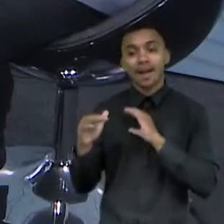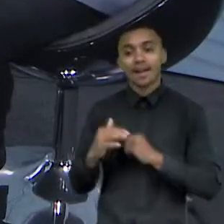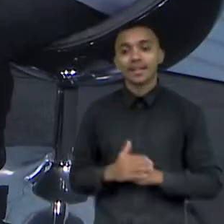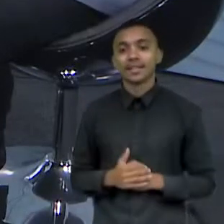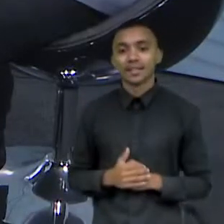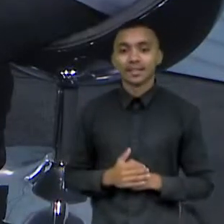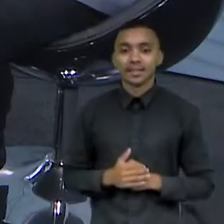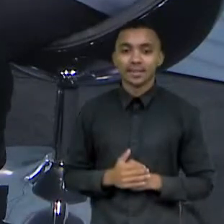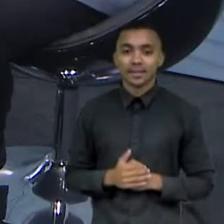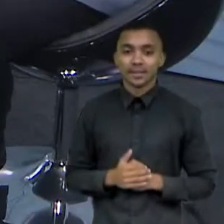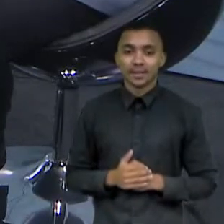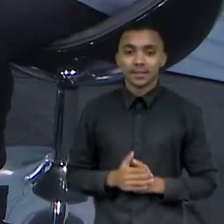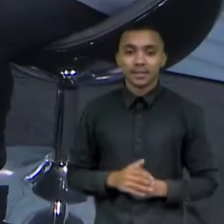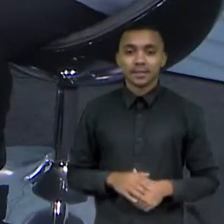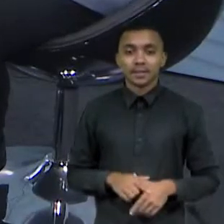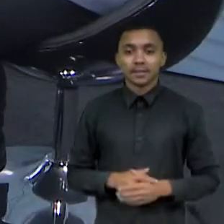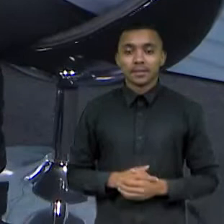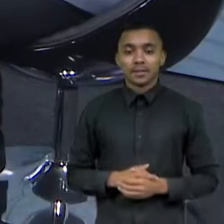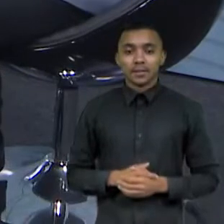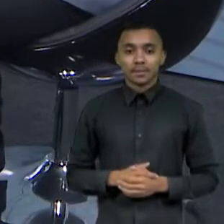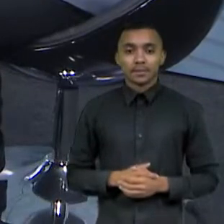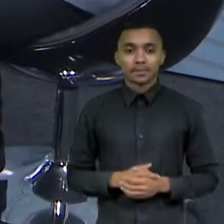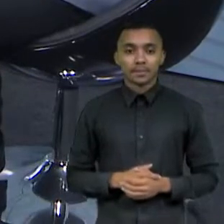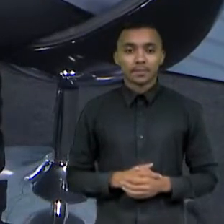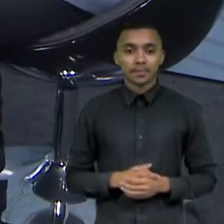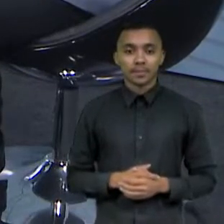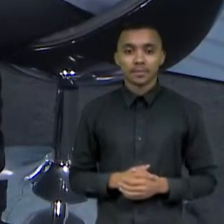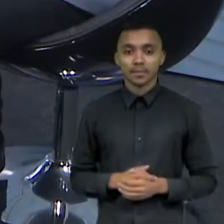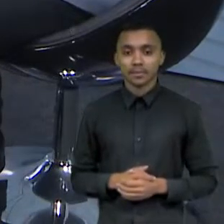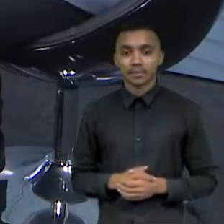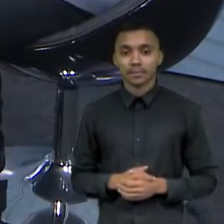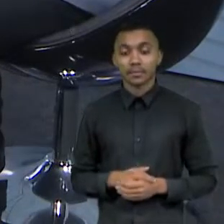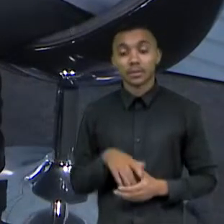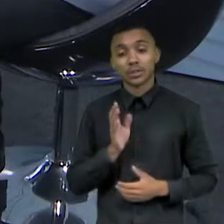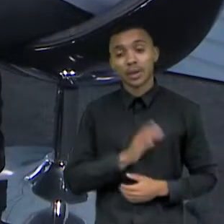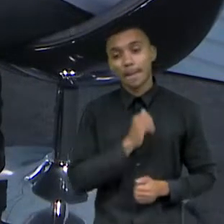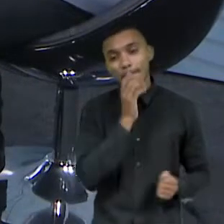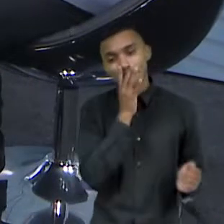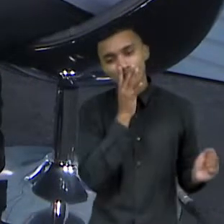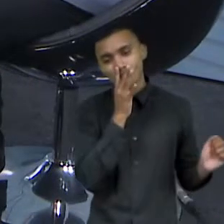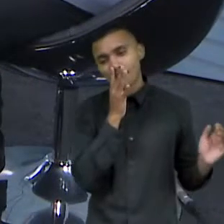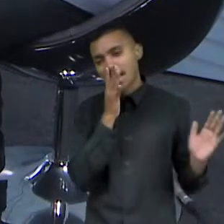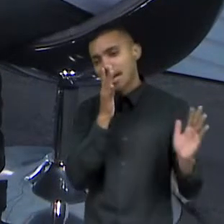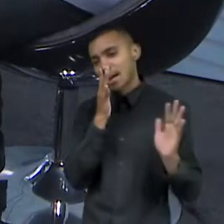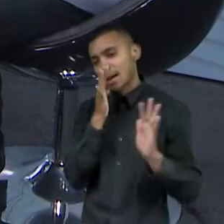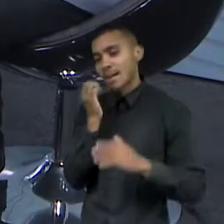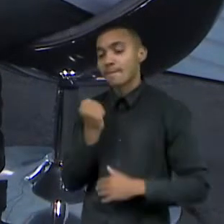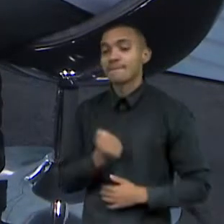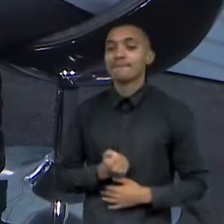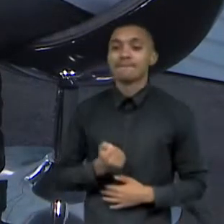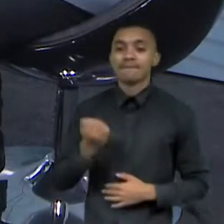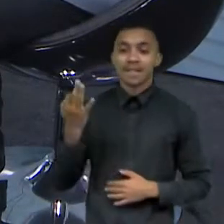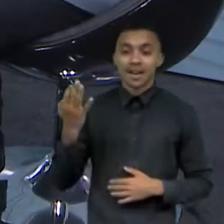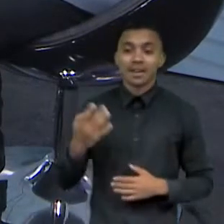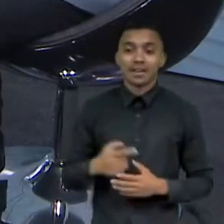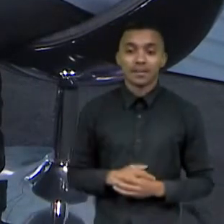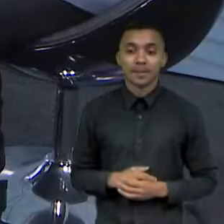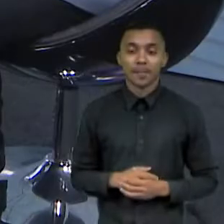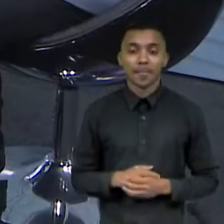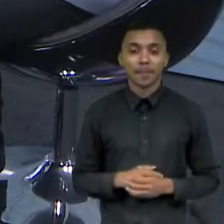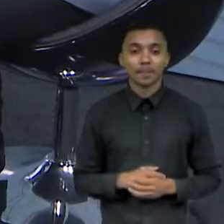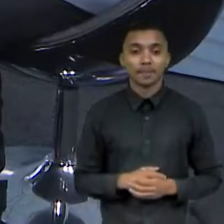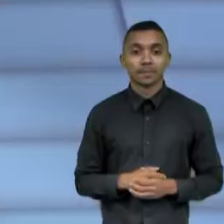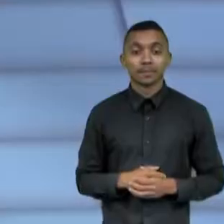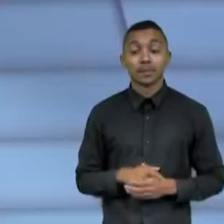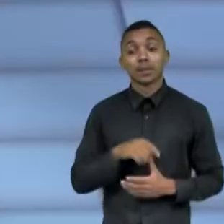Nós temos curioso muitos, isso. Nós nos deparamos com muitos casos, né? Assim, né? Desse tipo. É. E é